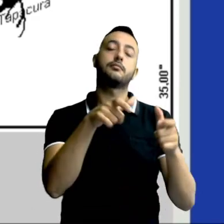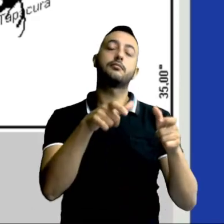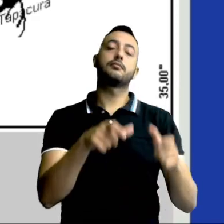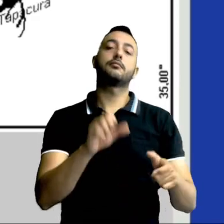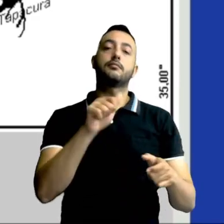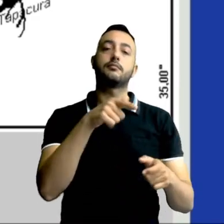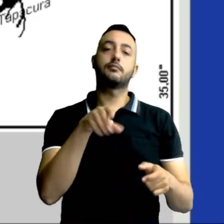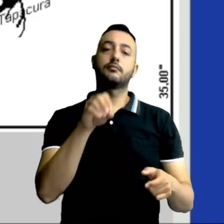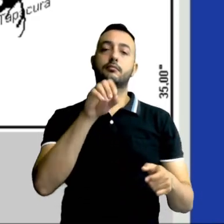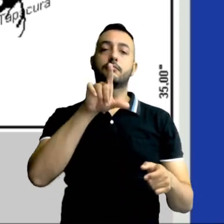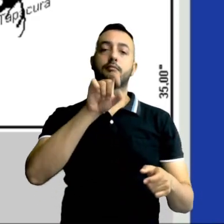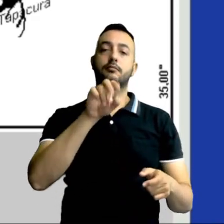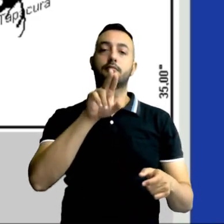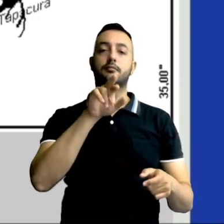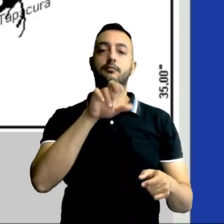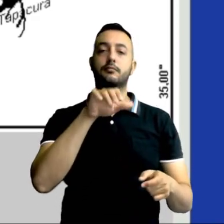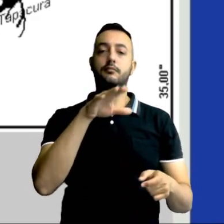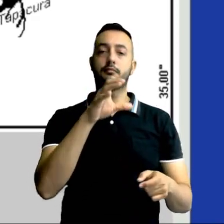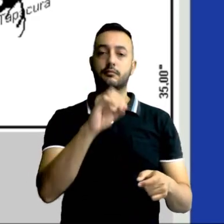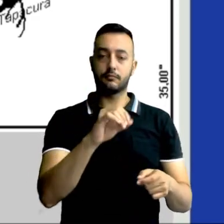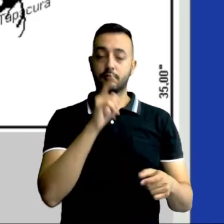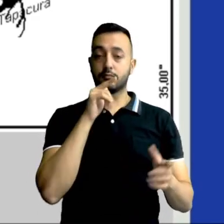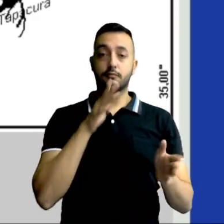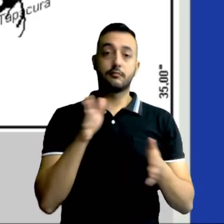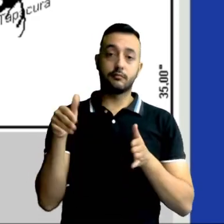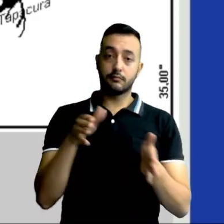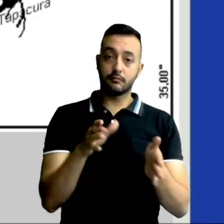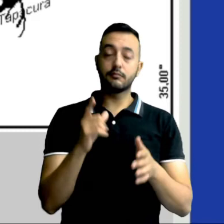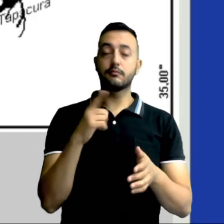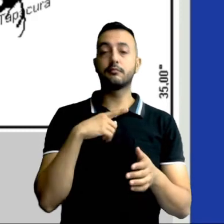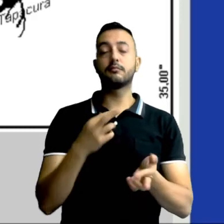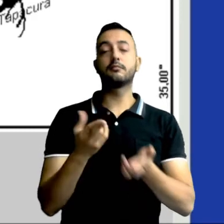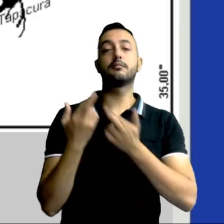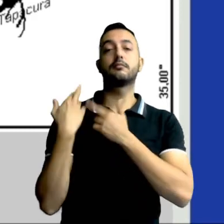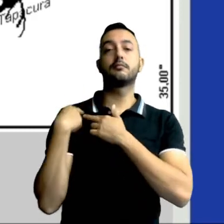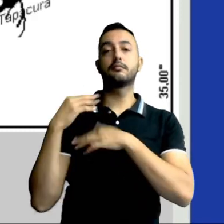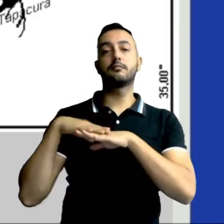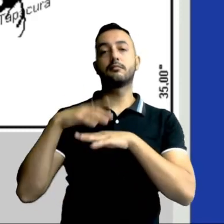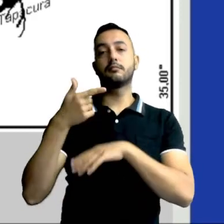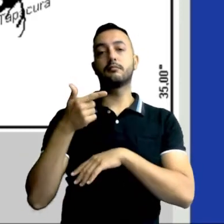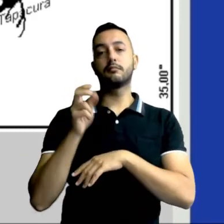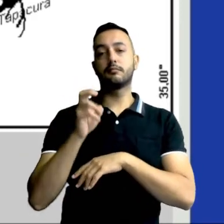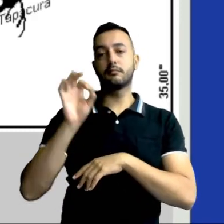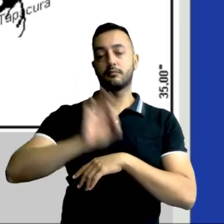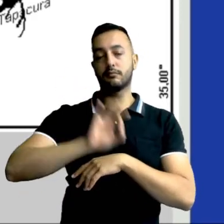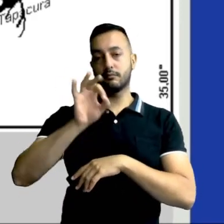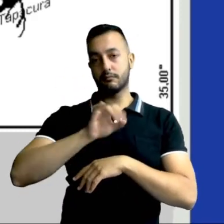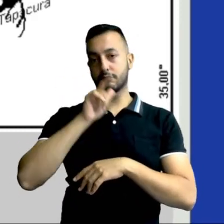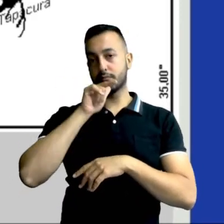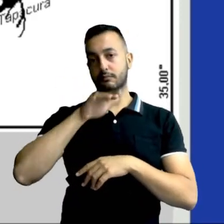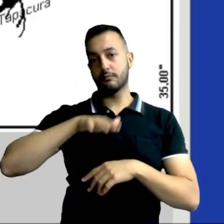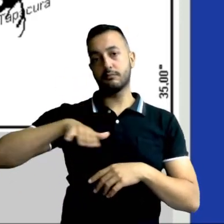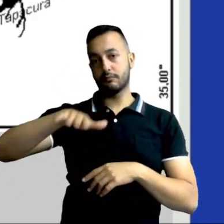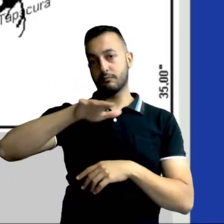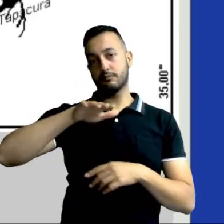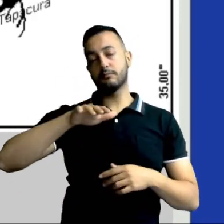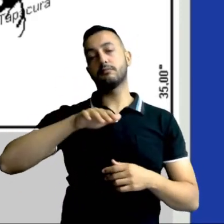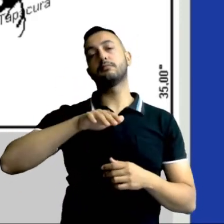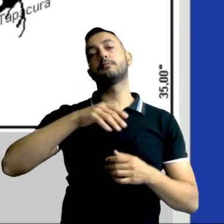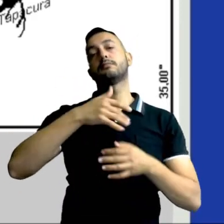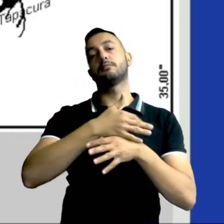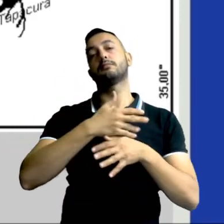São Lourenço da Mata tá o Rita para curar é responsável por mais de vinte por cento do abastecimento de água de toda a região